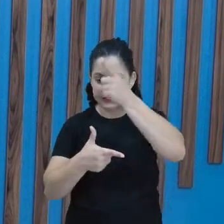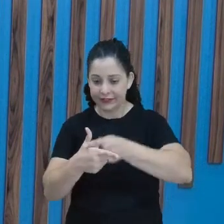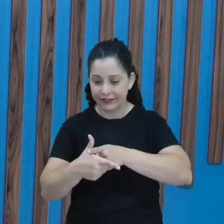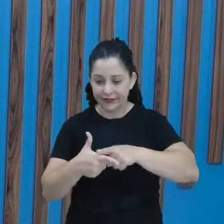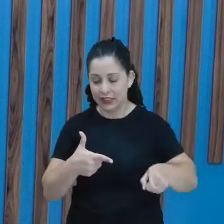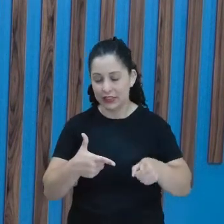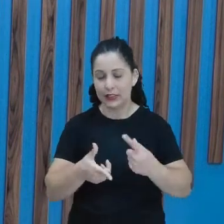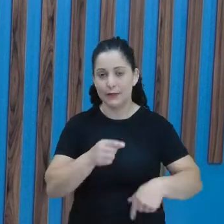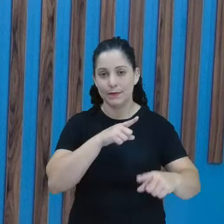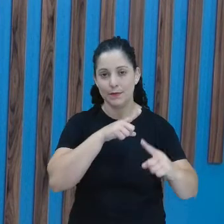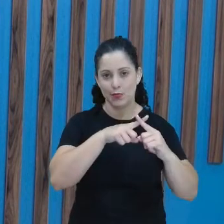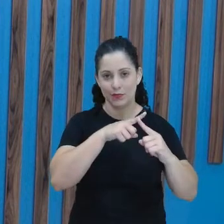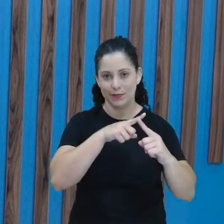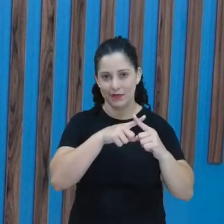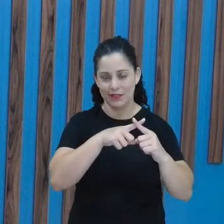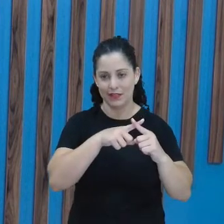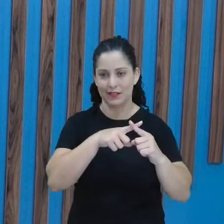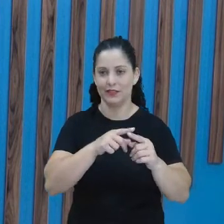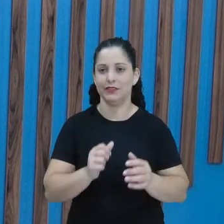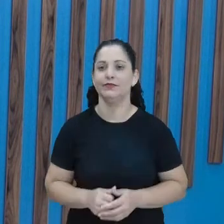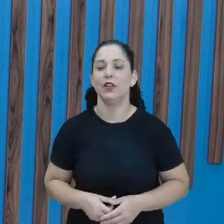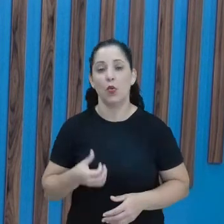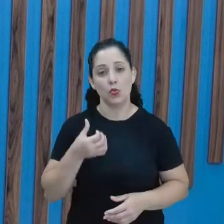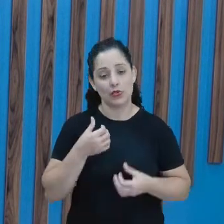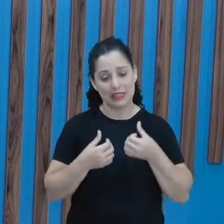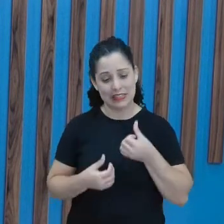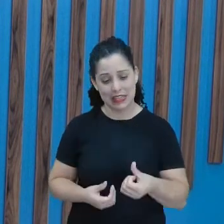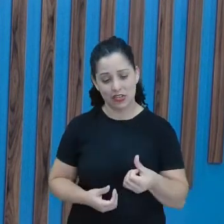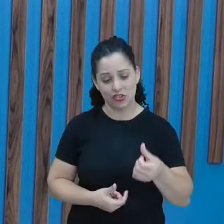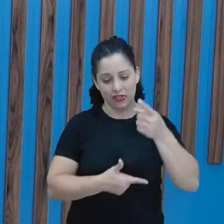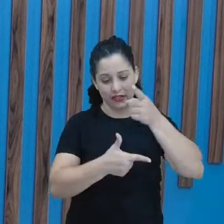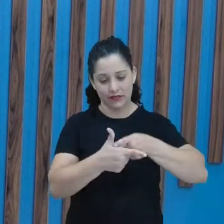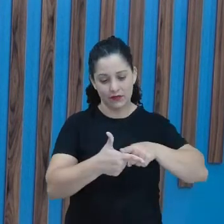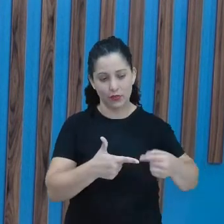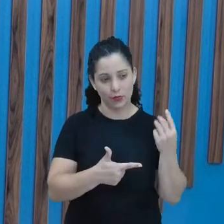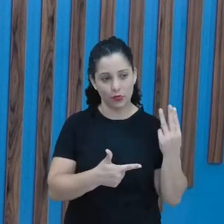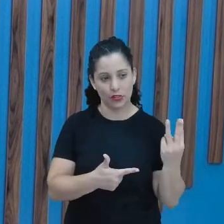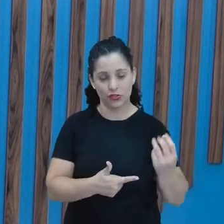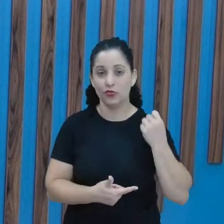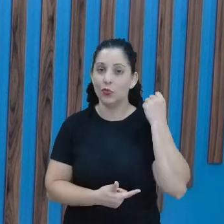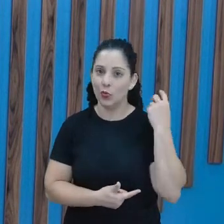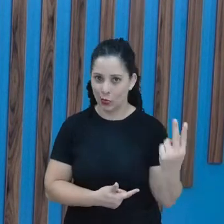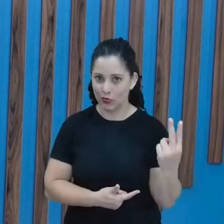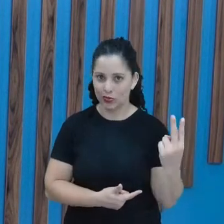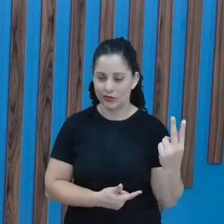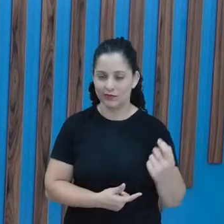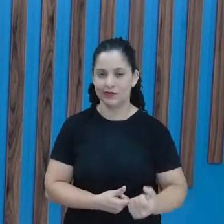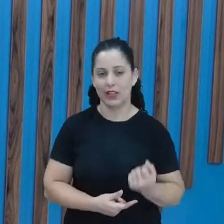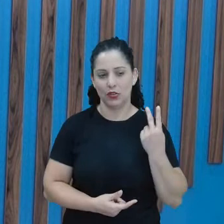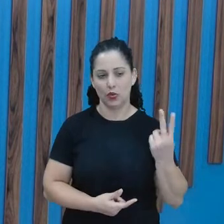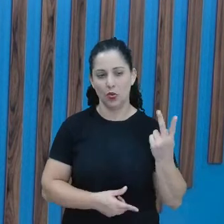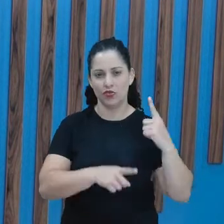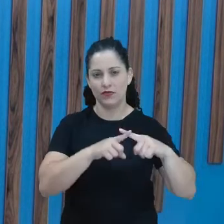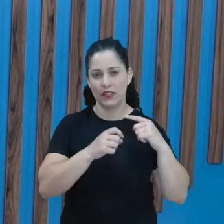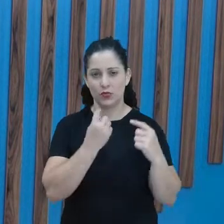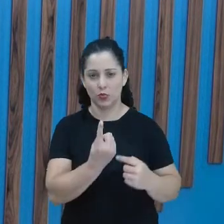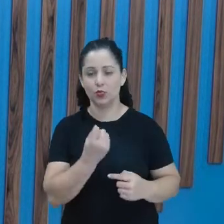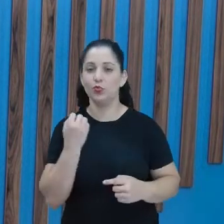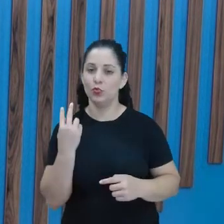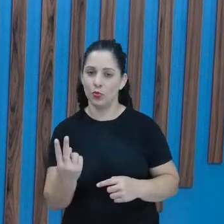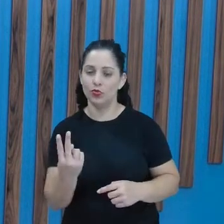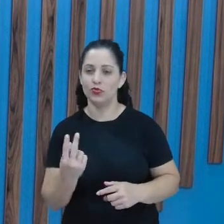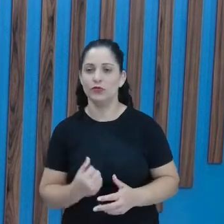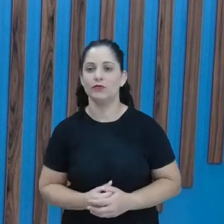multiplica pelo de cima. Então, 6 dividido por 3 dá 2. 2 vezes 1, 2. 6